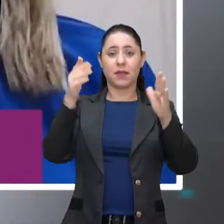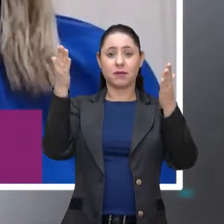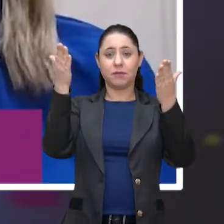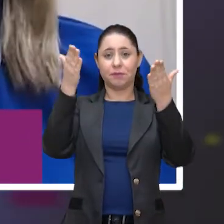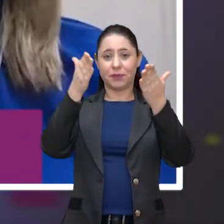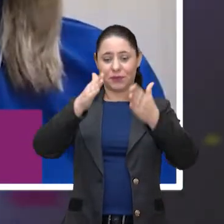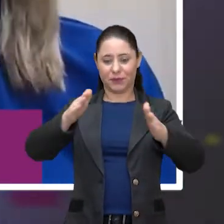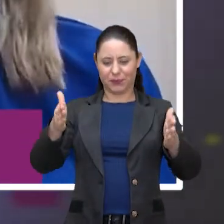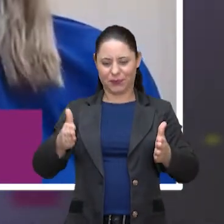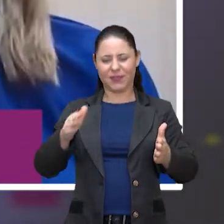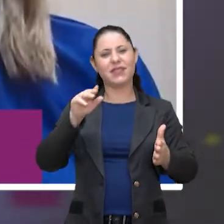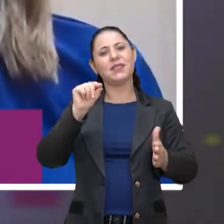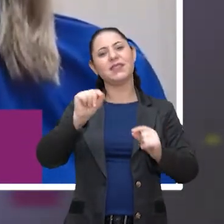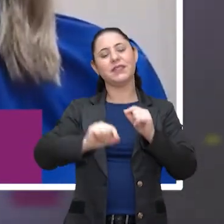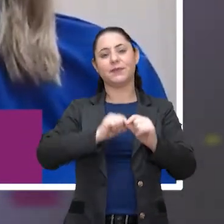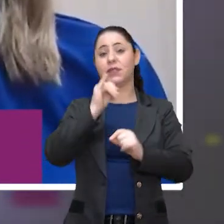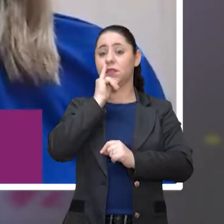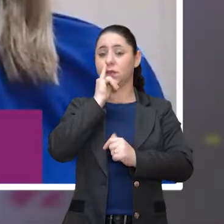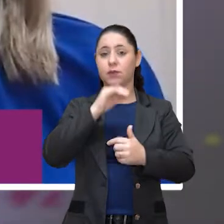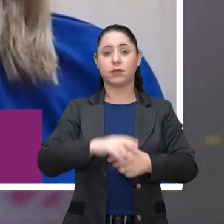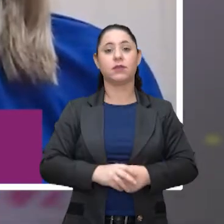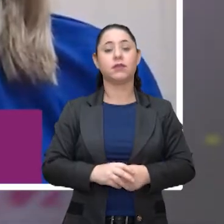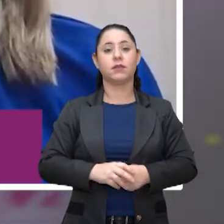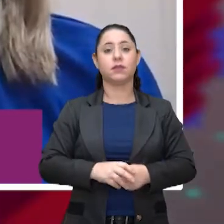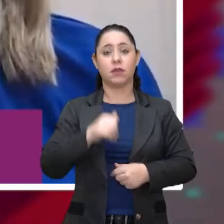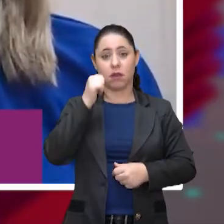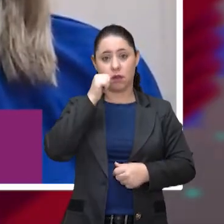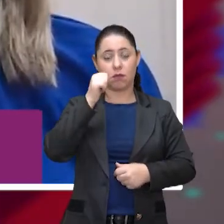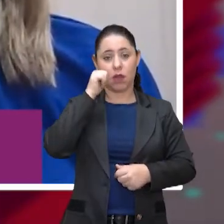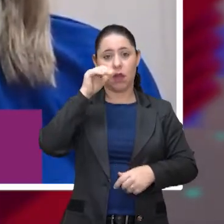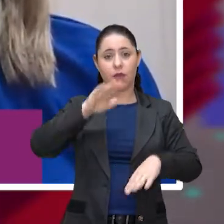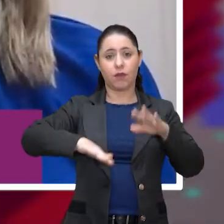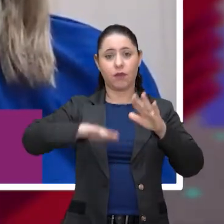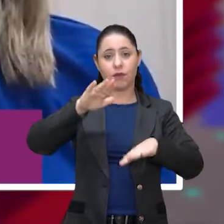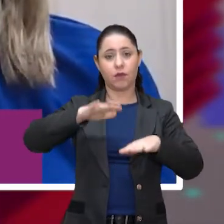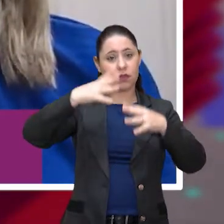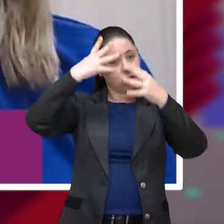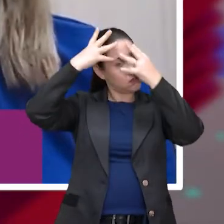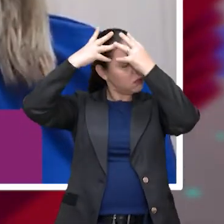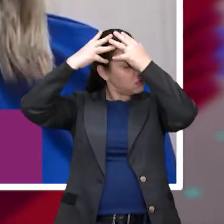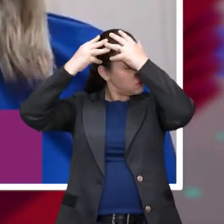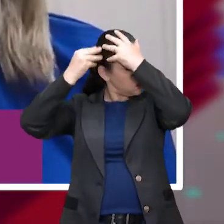entra nesse detalhe. Então, por exemplo, a mulher às vezes perde o cabelo,